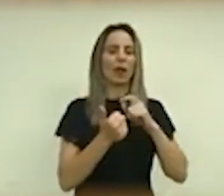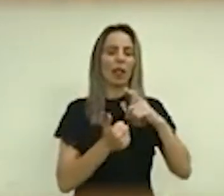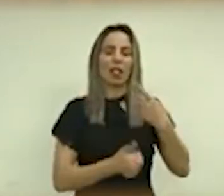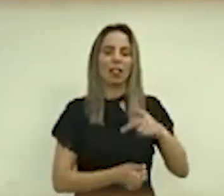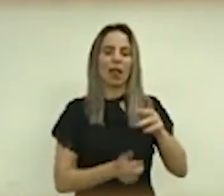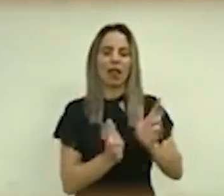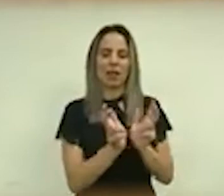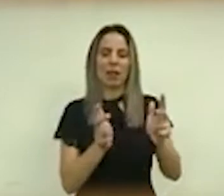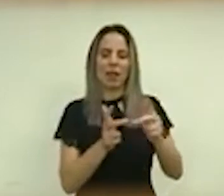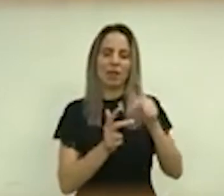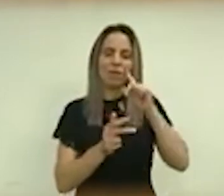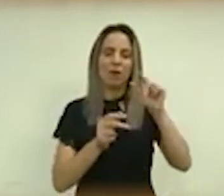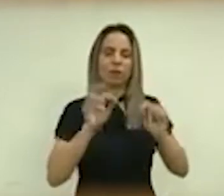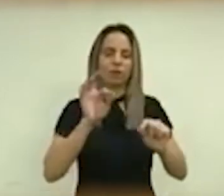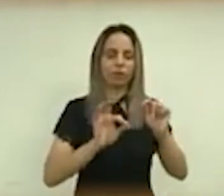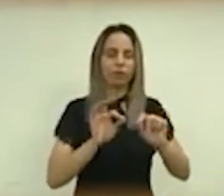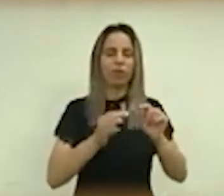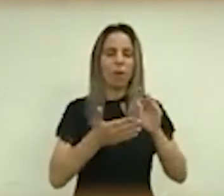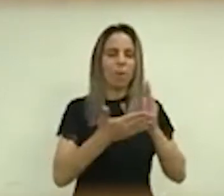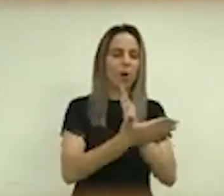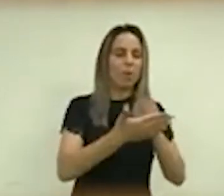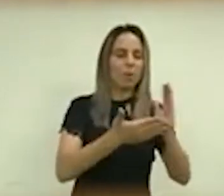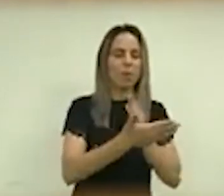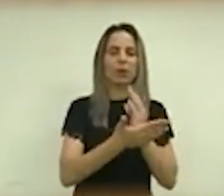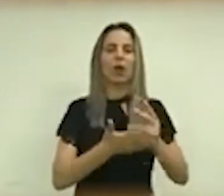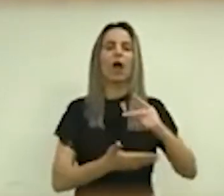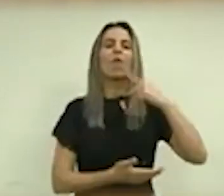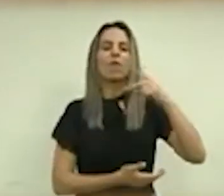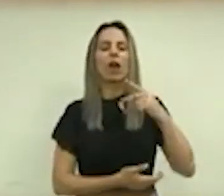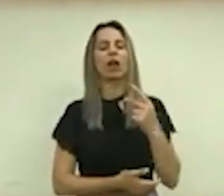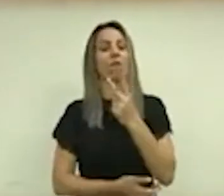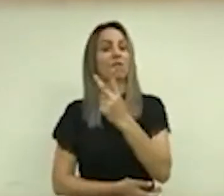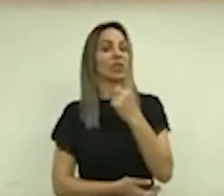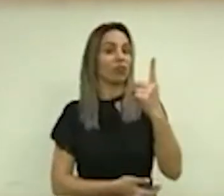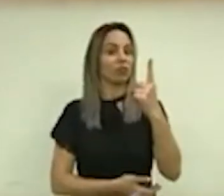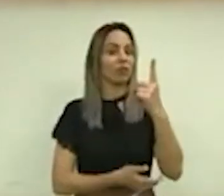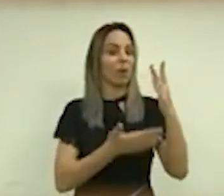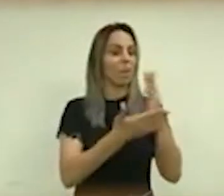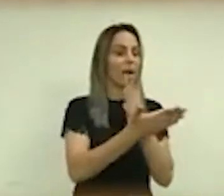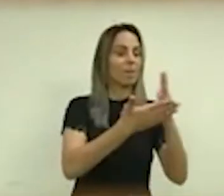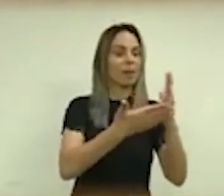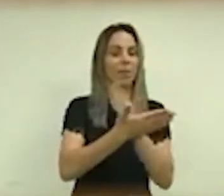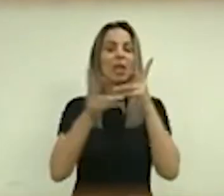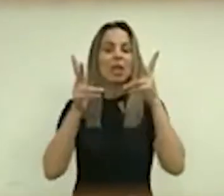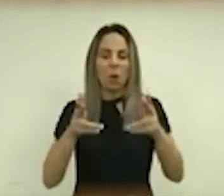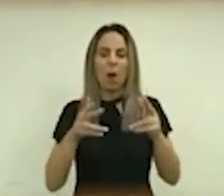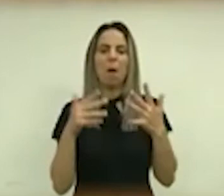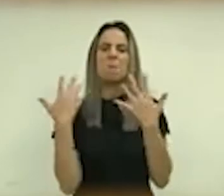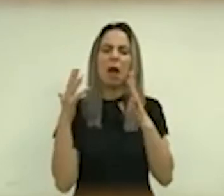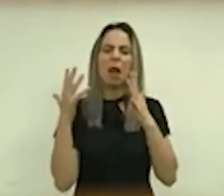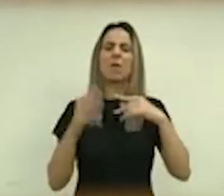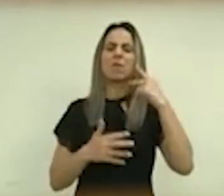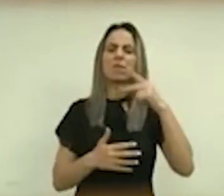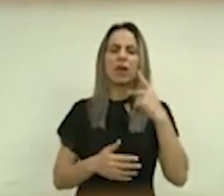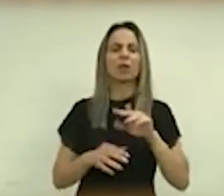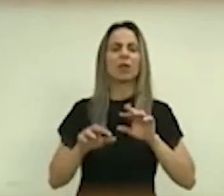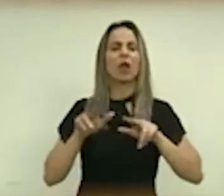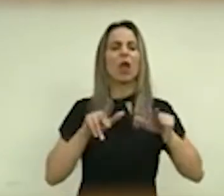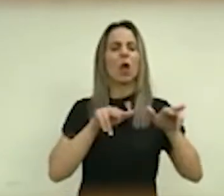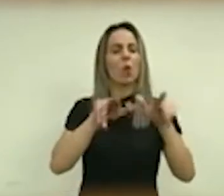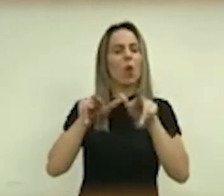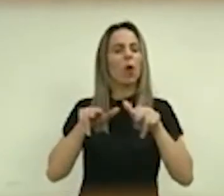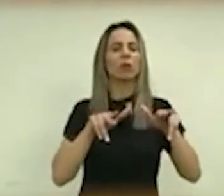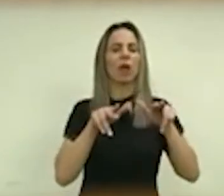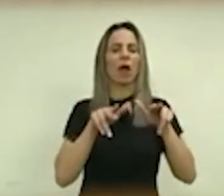casa e vamos redistribuir entre os 21 vereadores. Parabéns, vereador, pelo trabalho. Concordo, igualdade para